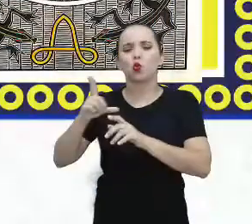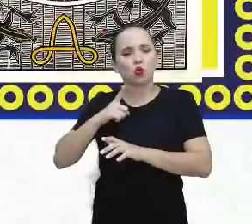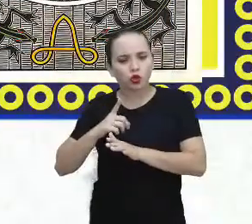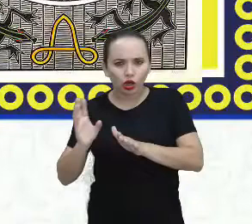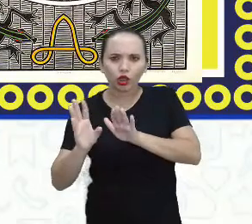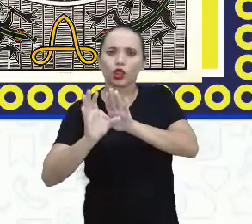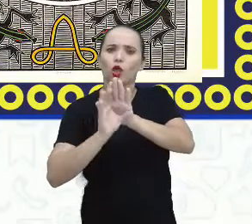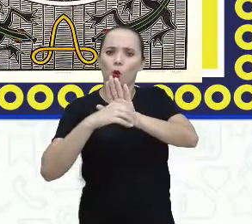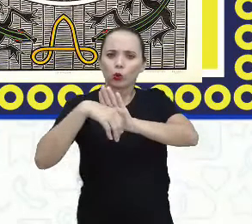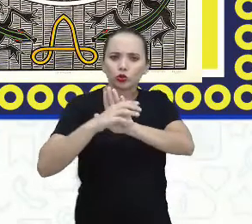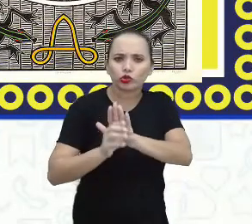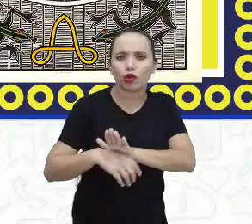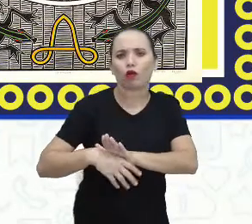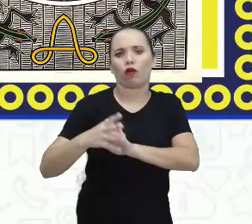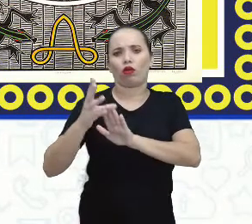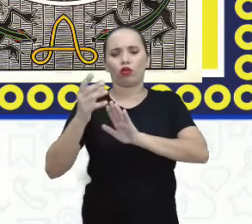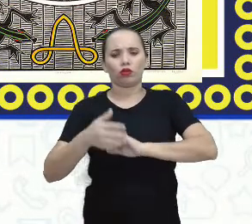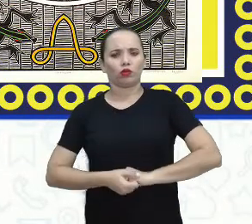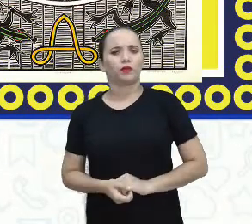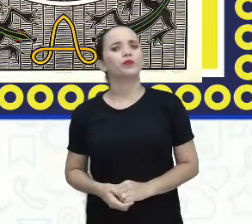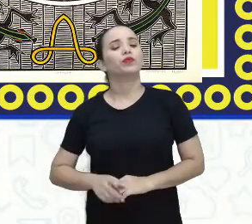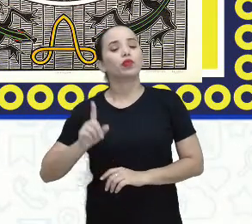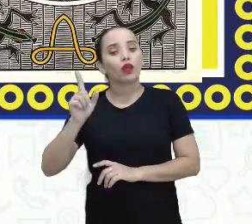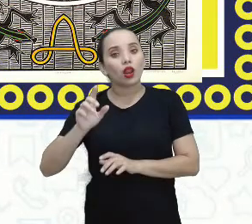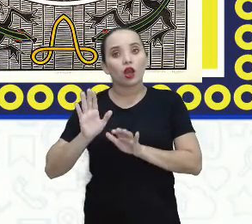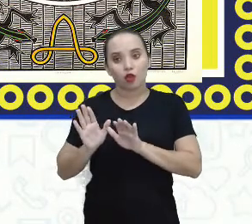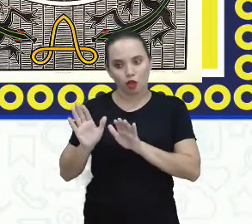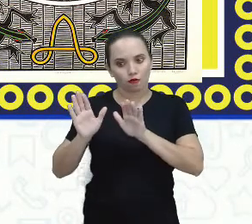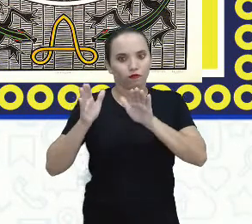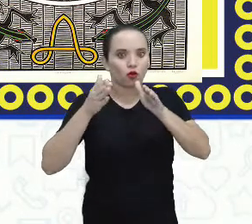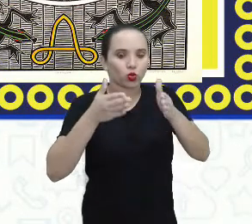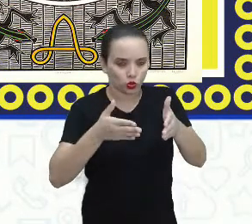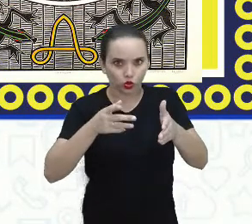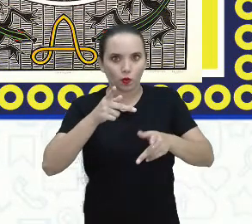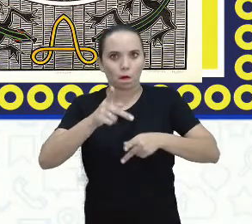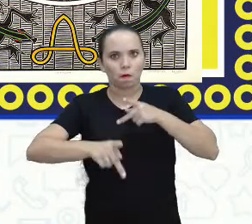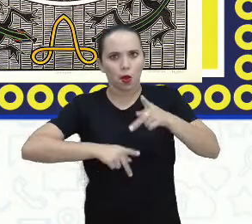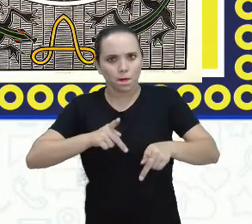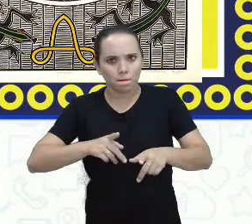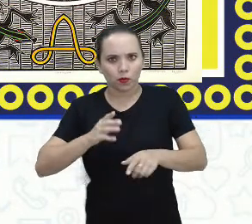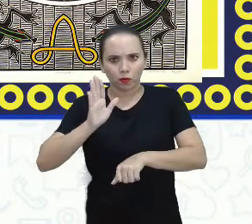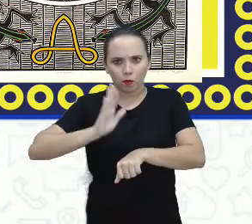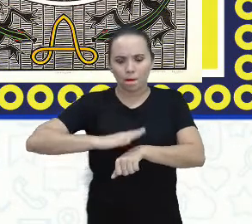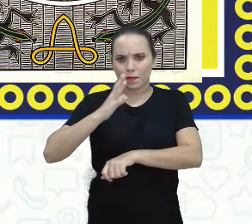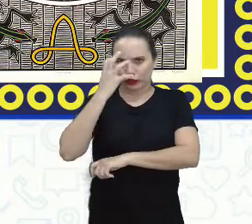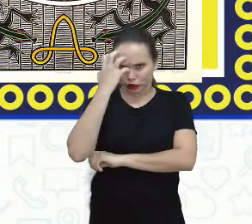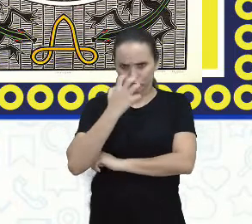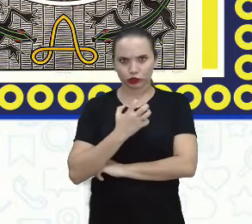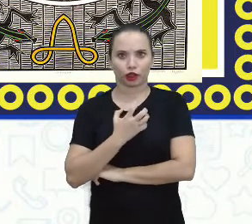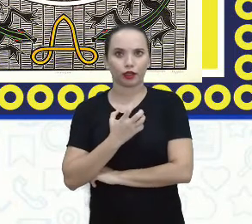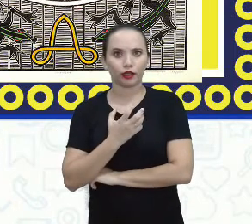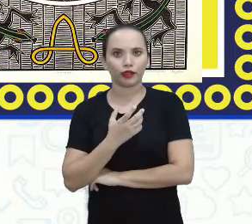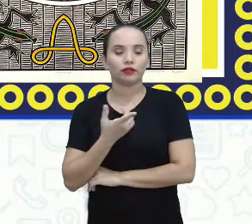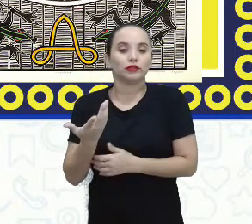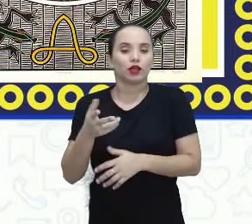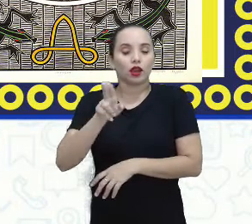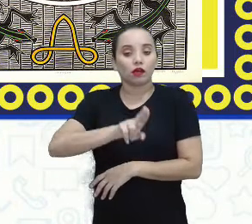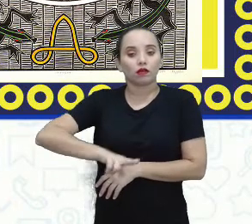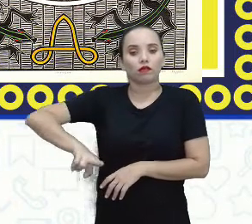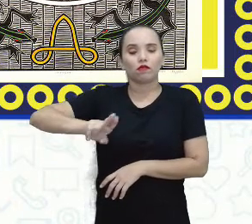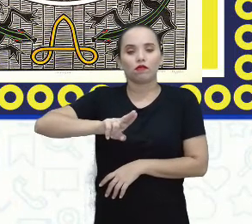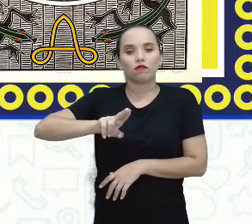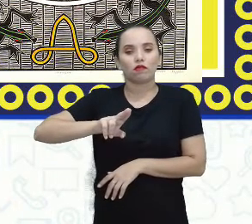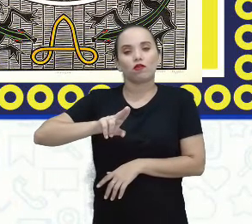Uma arte já feita para um público que é mais exigente. Então, ela vai utilizar